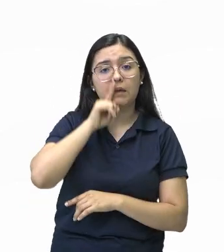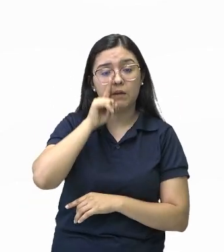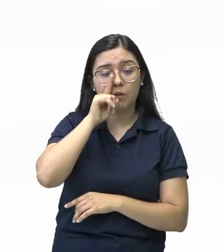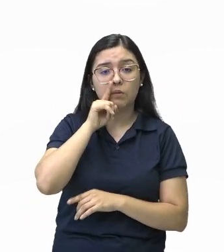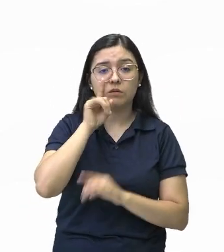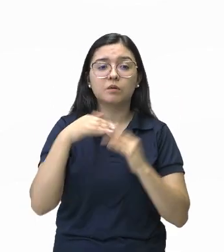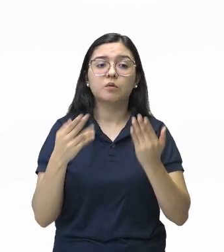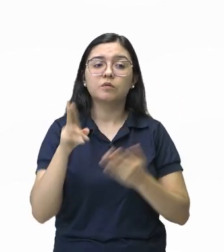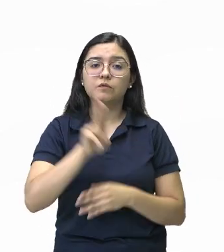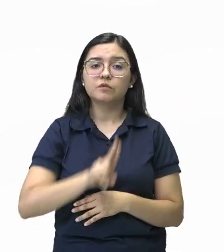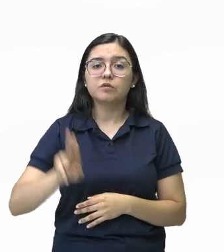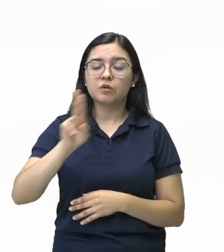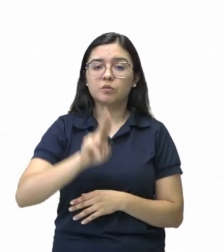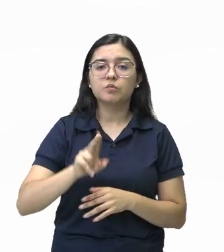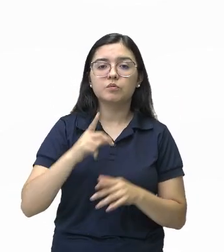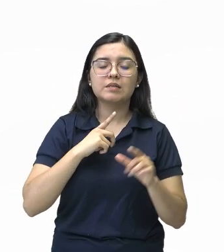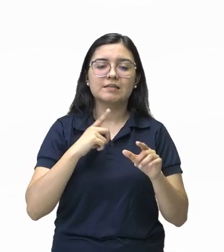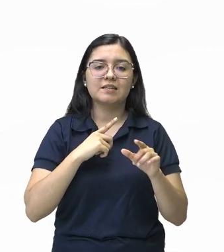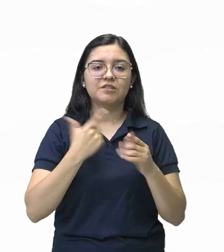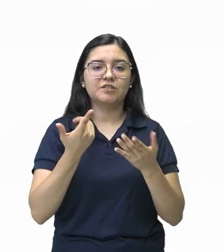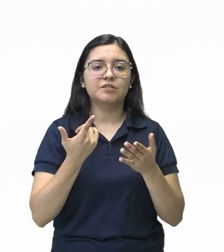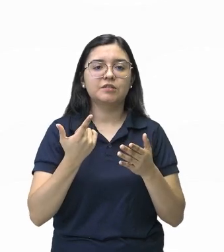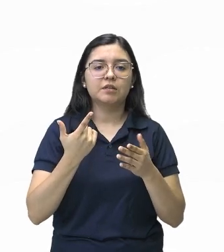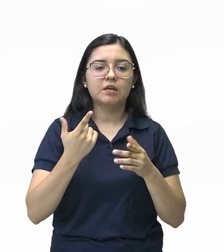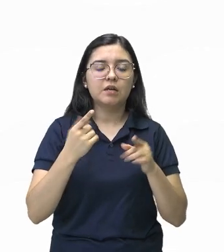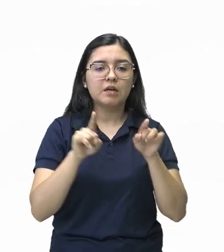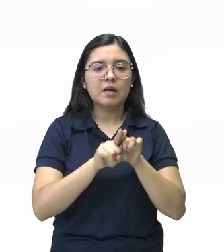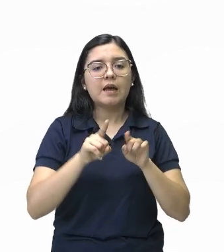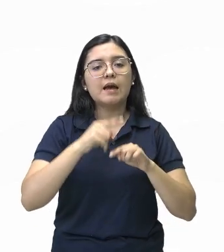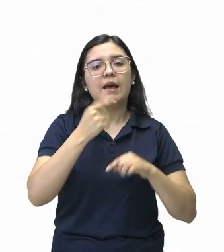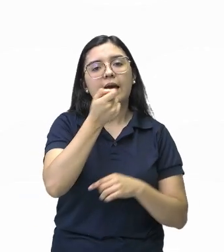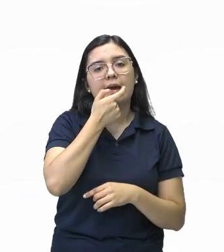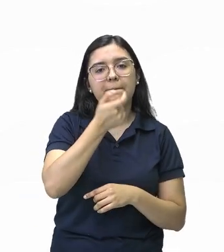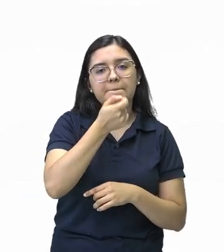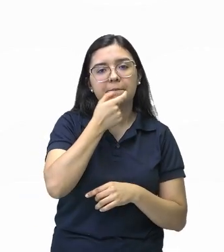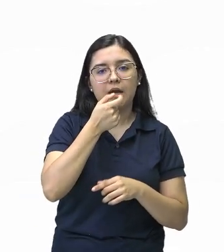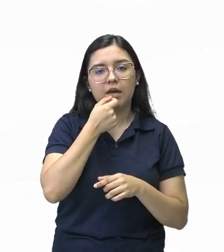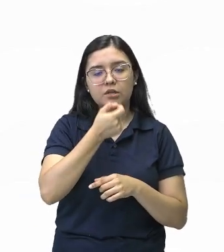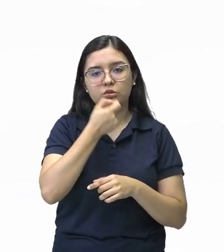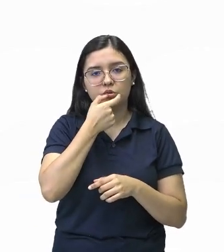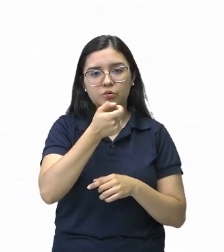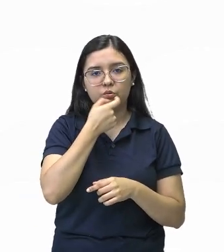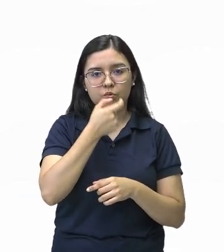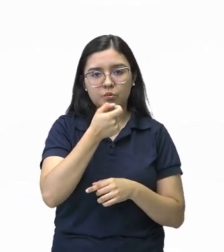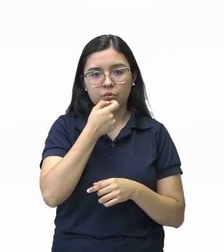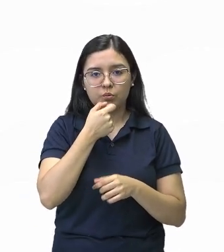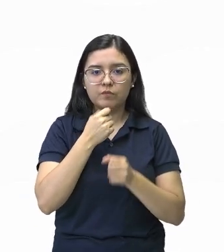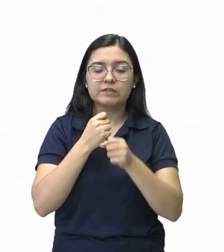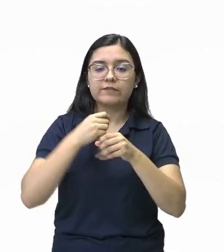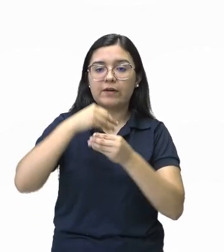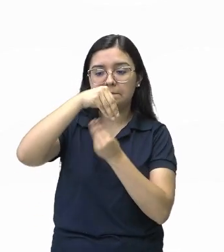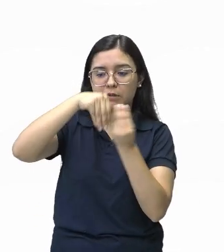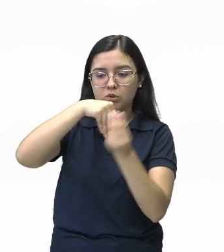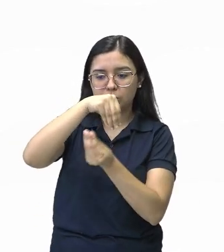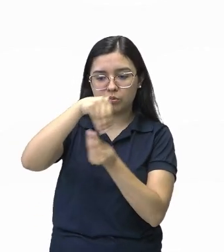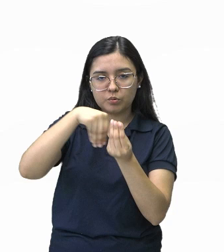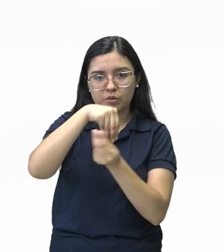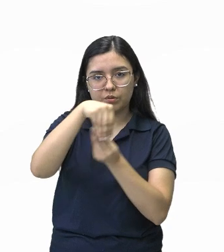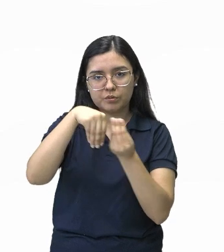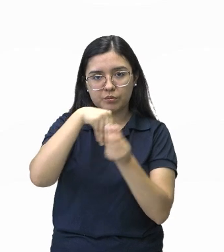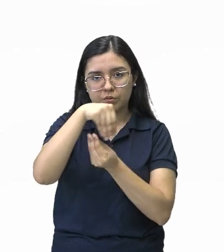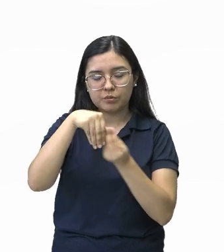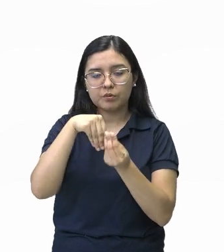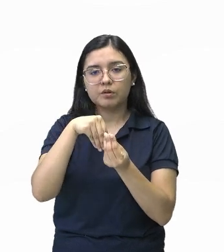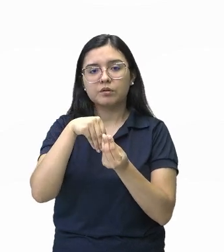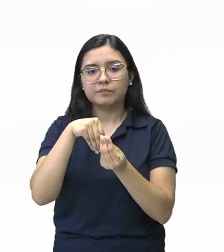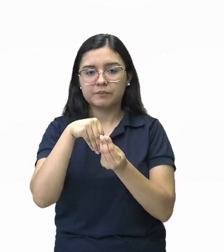Quando você utiliza aí receitas caseiras, pegando o fármaco, misturando ele com outros fármacos, né? Uma vez